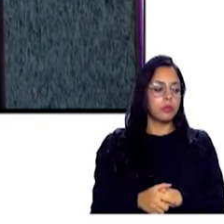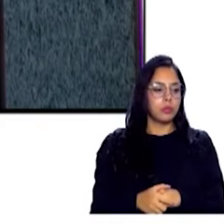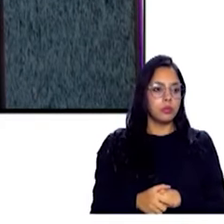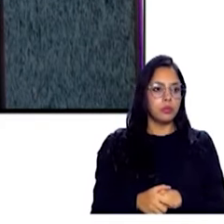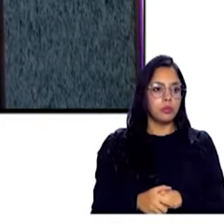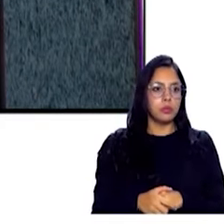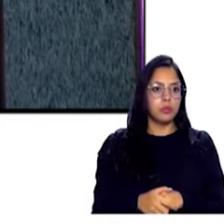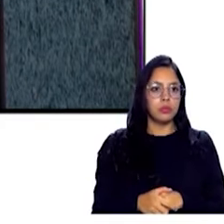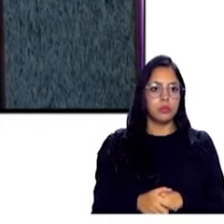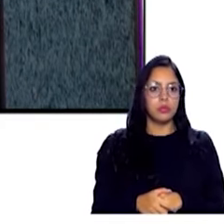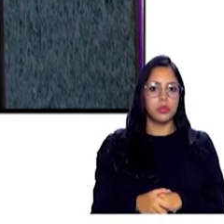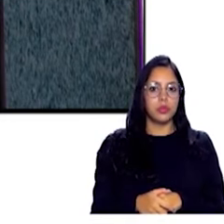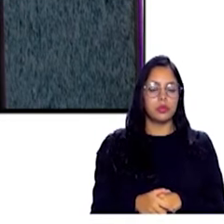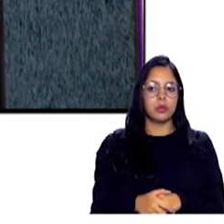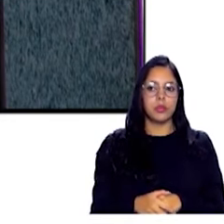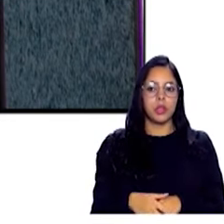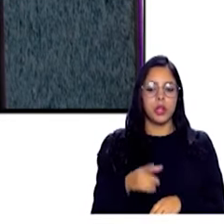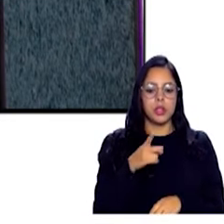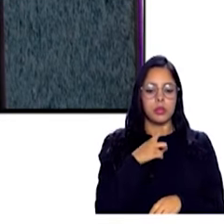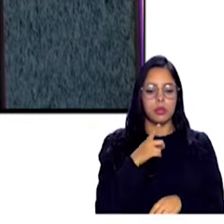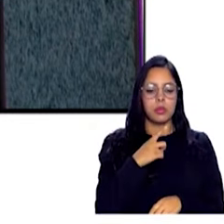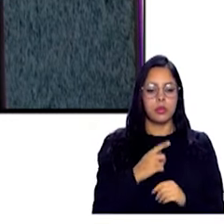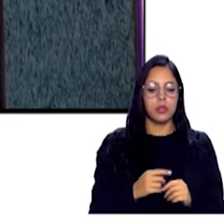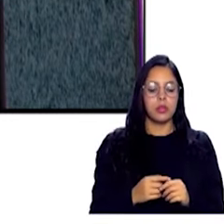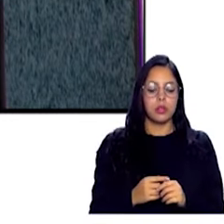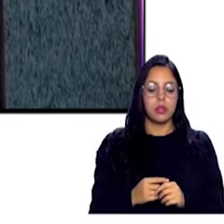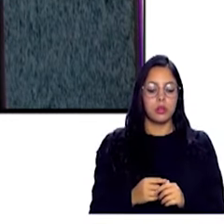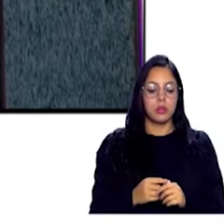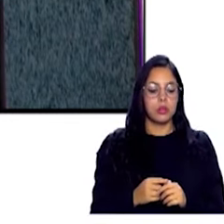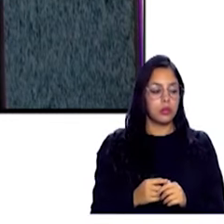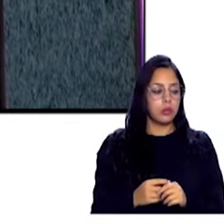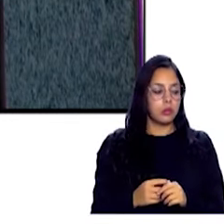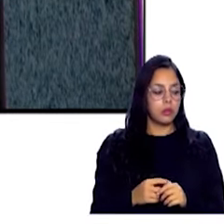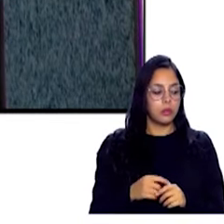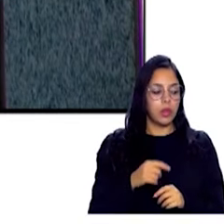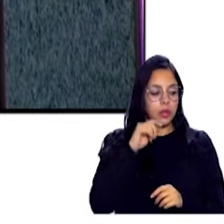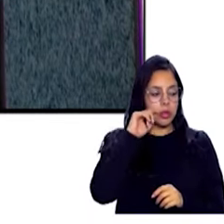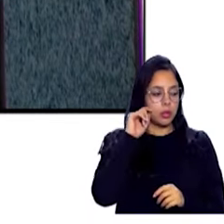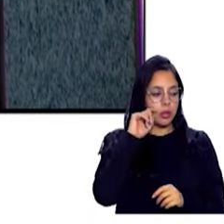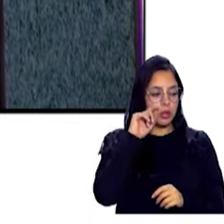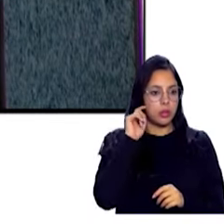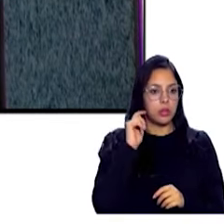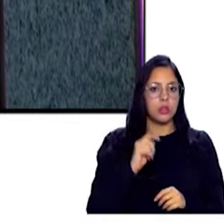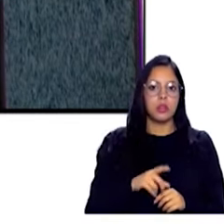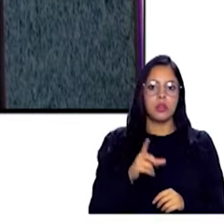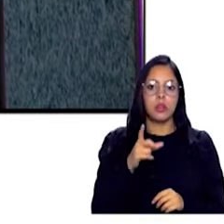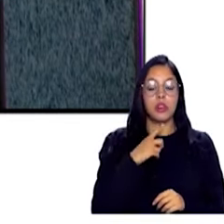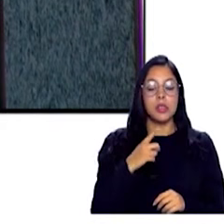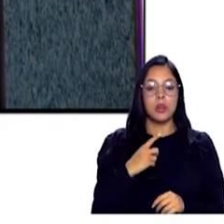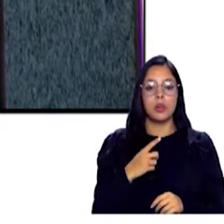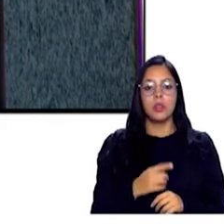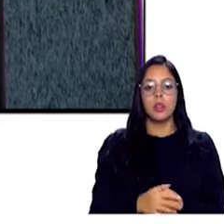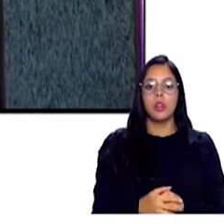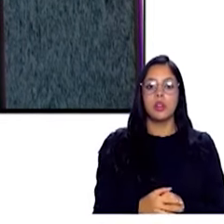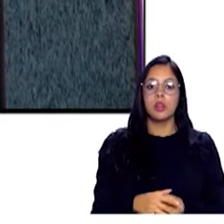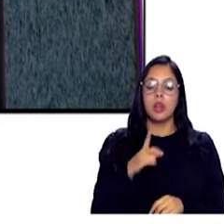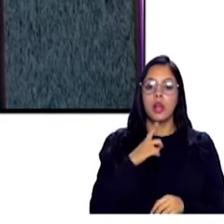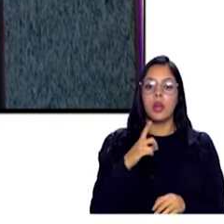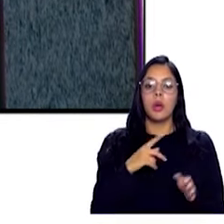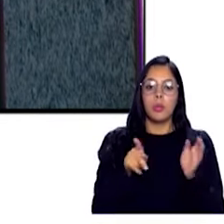regra Portugal é exceção quando você tem controle difuso